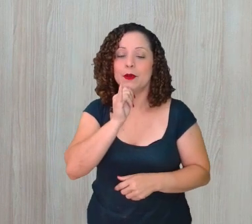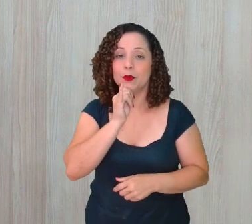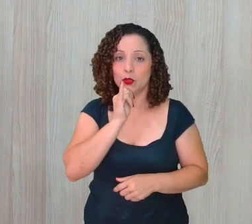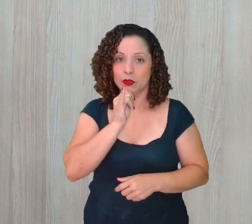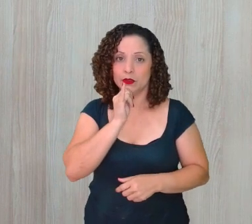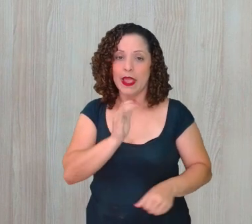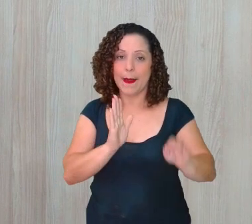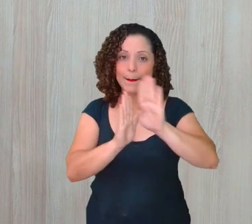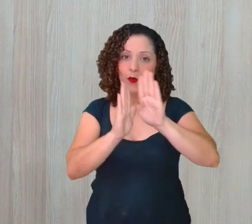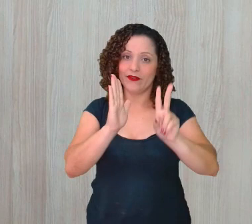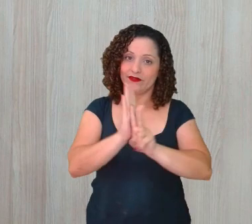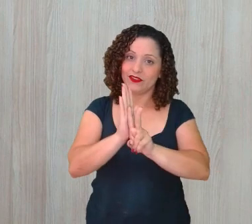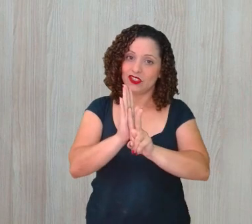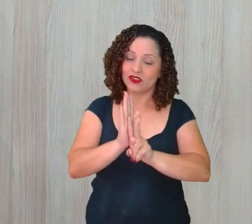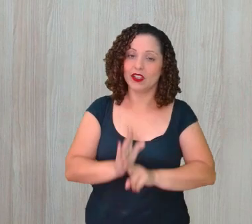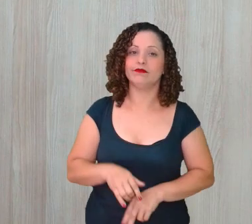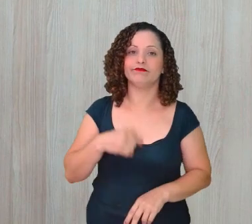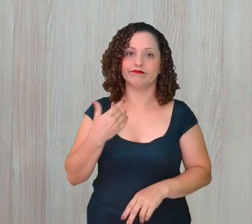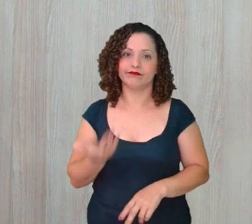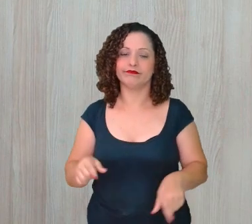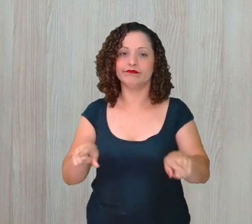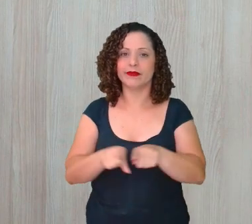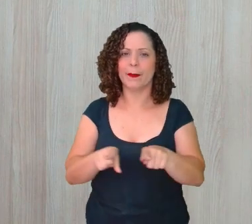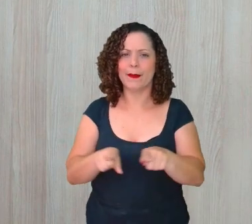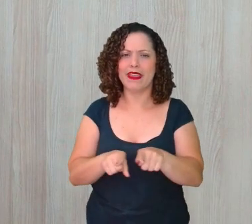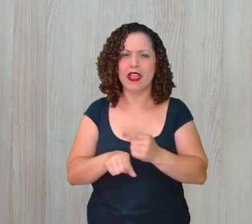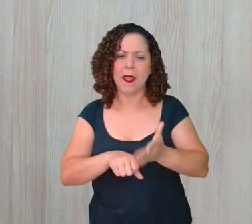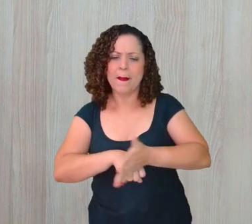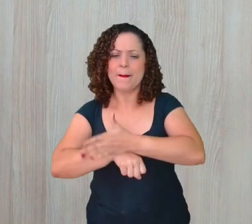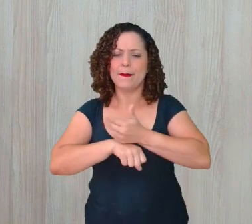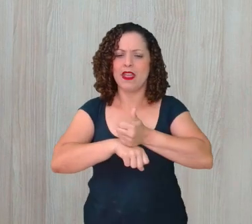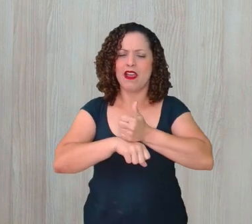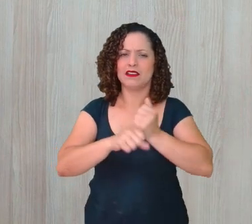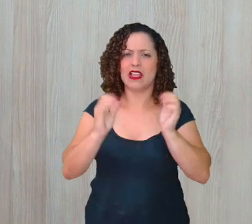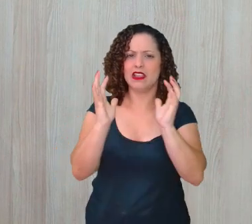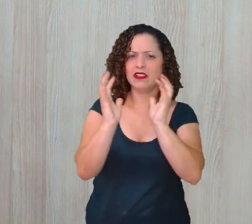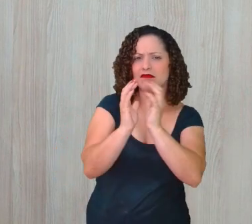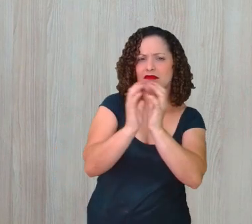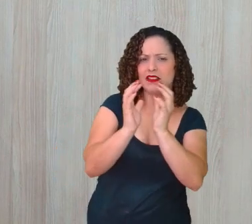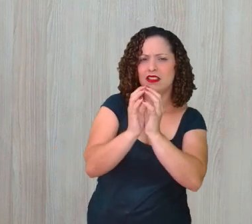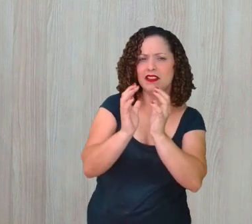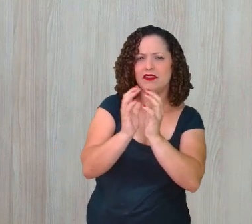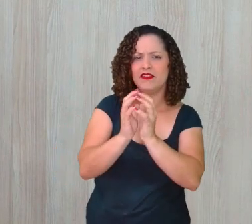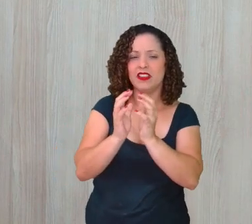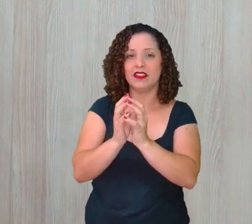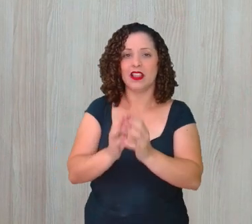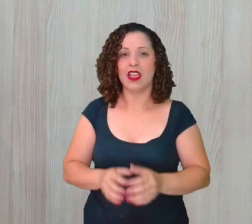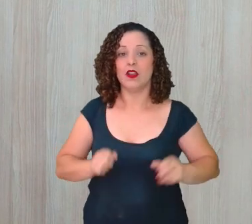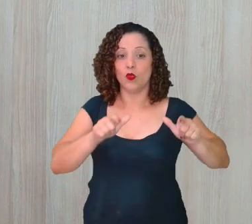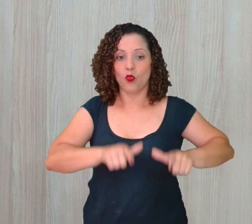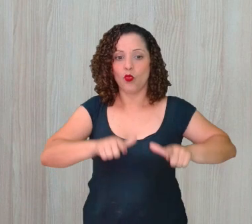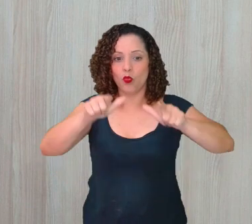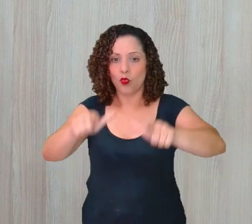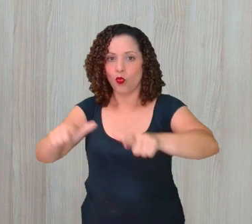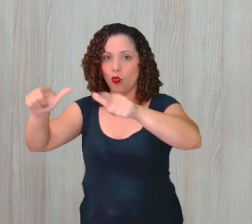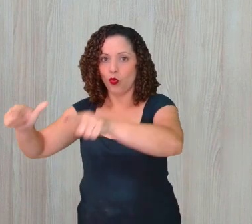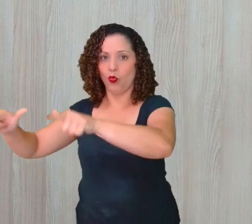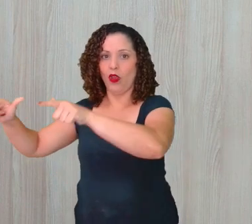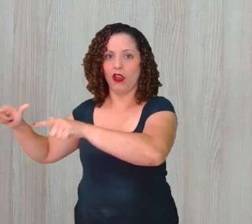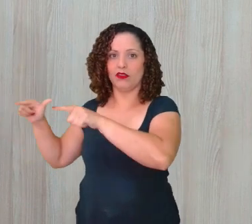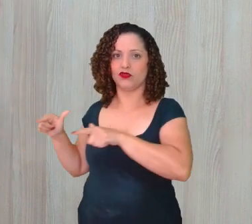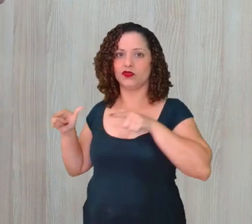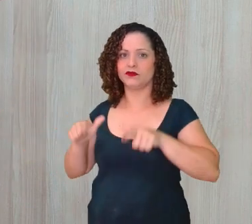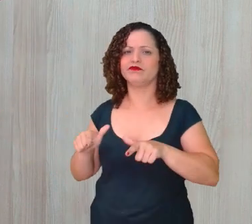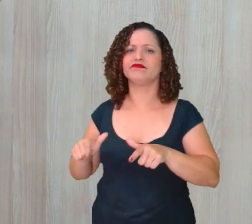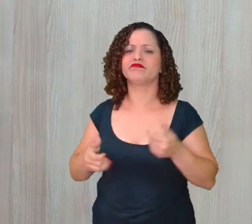Rua da Imperatriz, Praça Marcel Pinheiro, né? O Mercado da Boa Vista, ou o Mercado de Santa Cruz, como era chamado antigamente. Aí